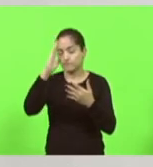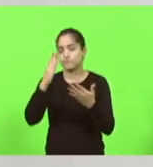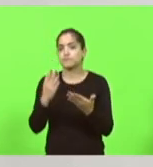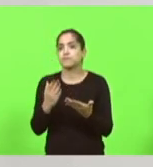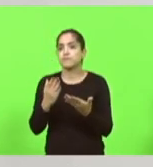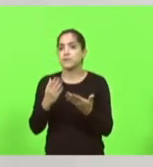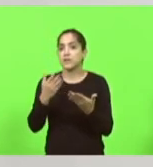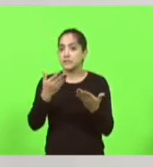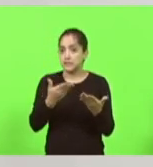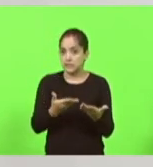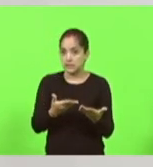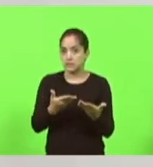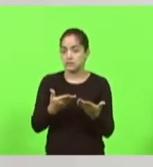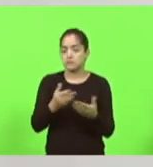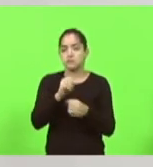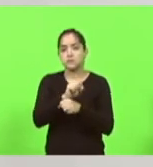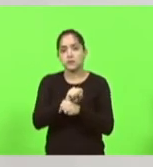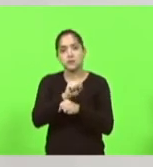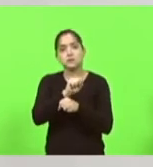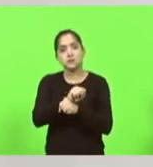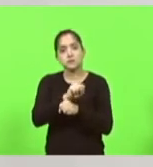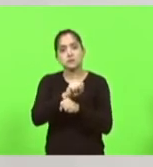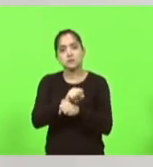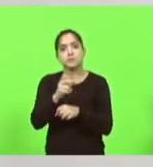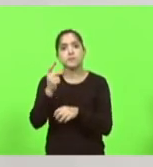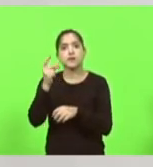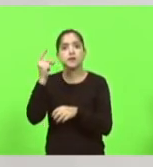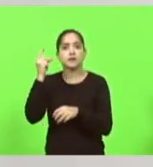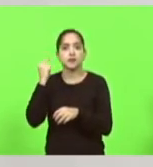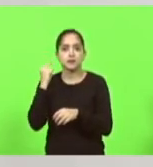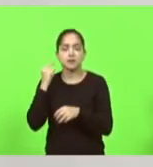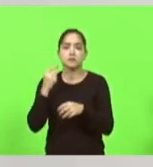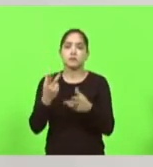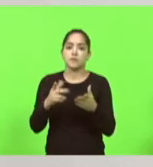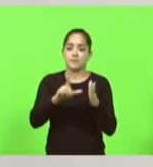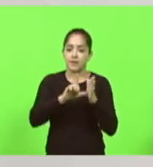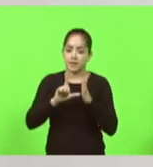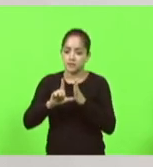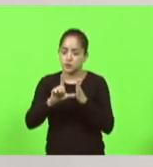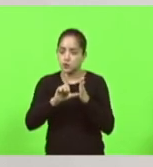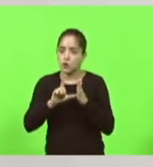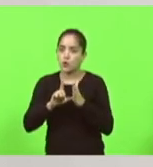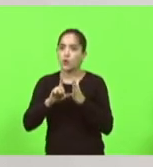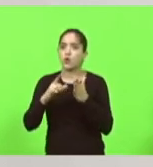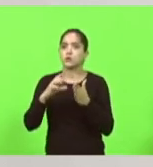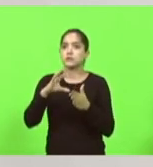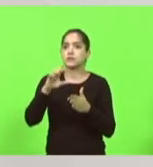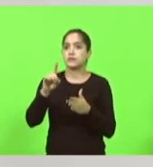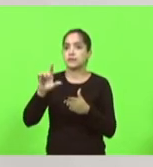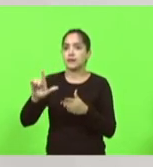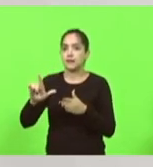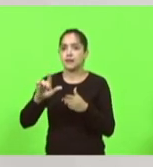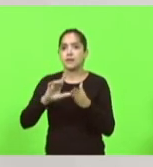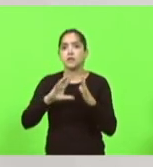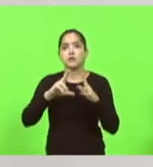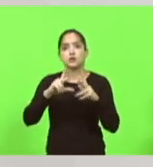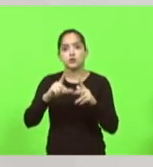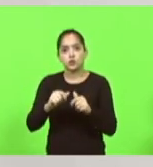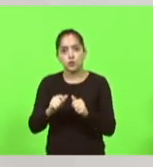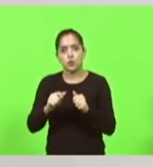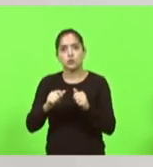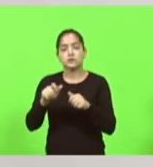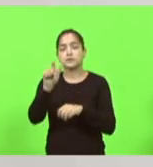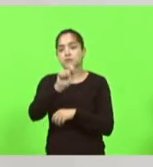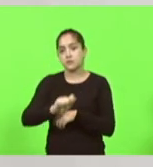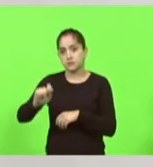para Tubarão está sendo esperado, esperadíssimo, por todo o comércio, pela CDL, pela CIO, pela CIT, todas essas